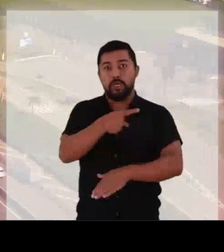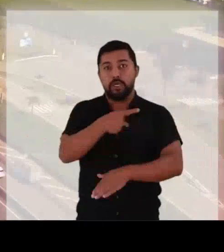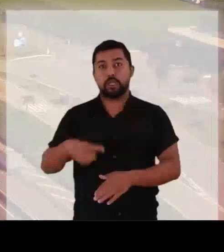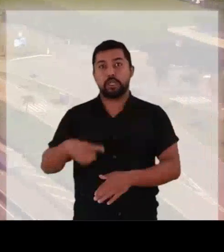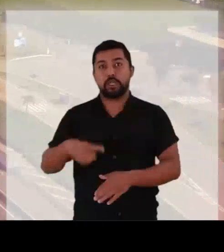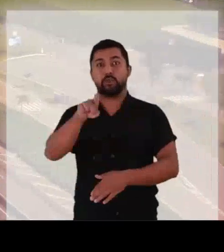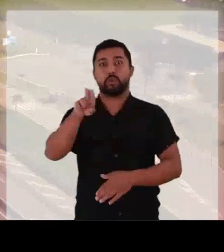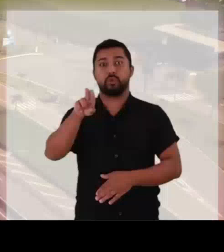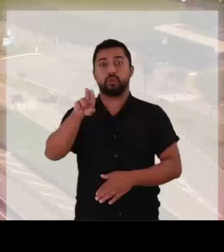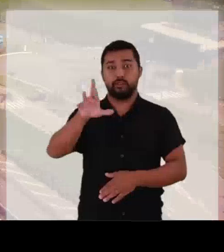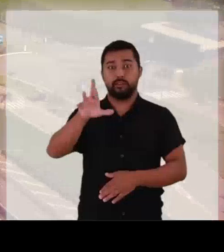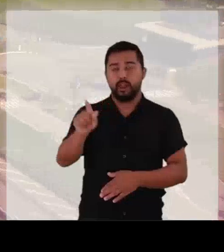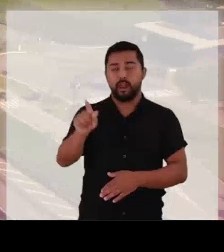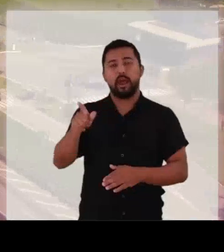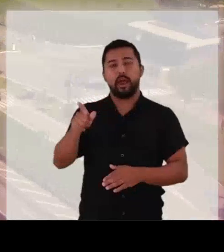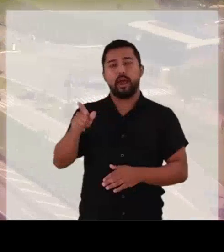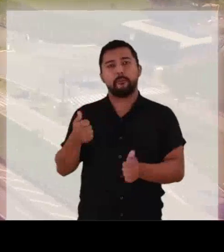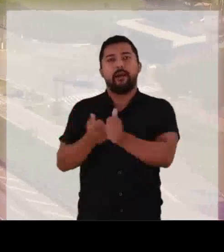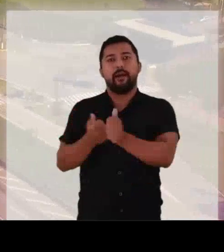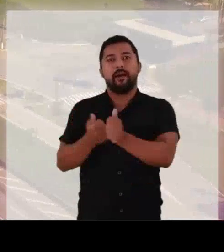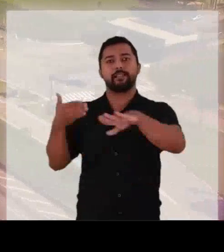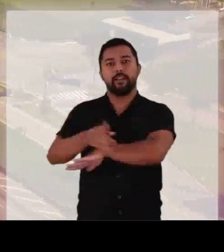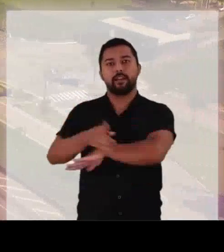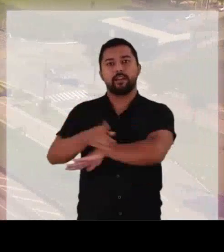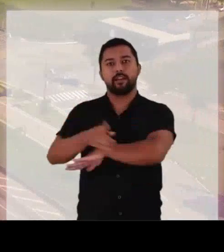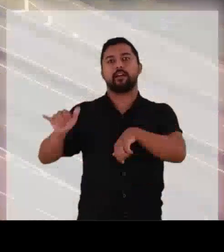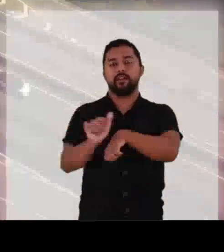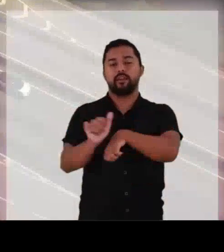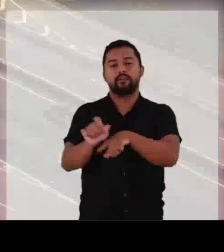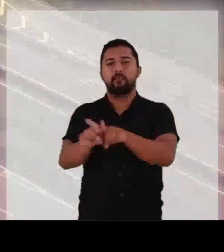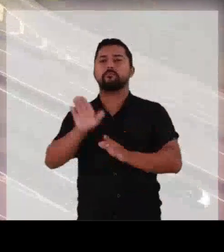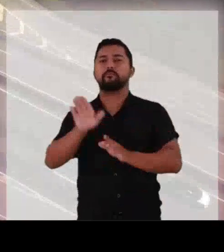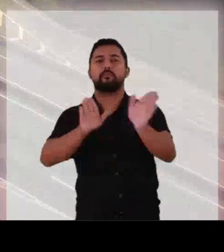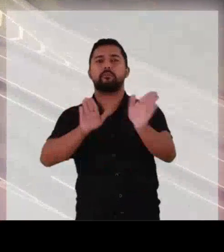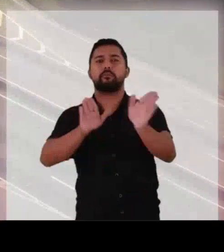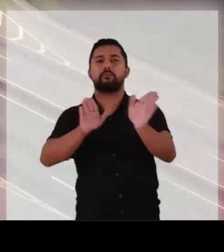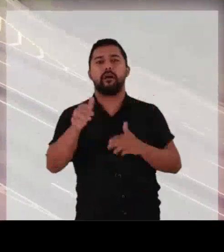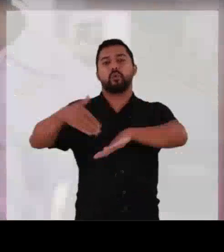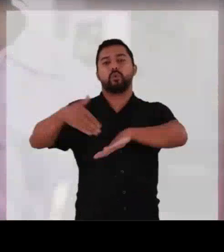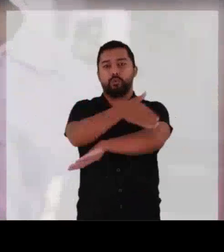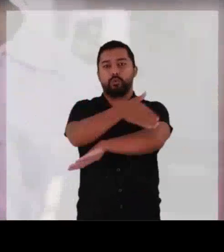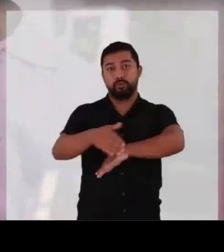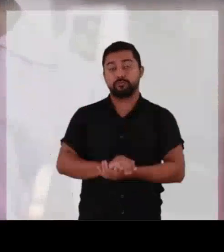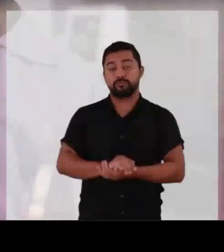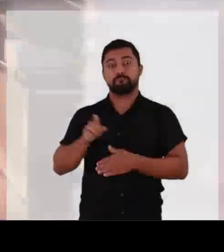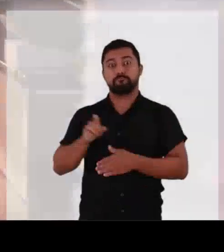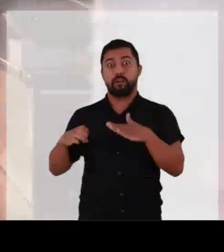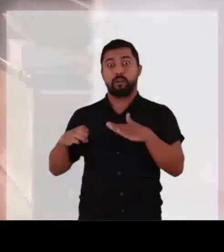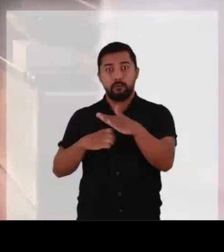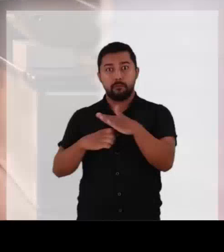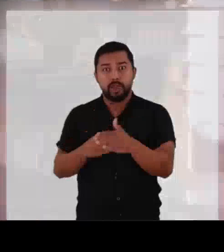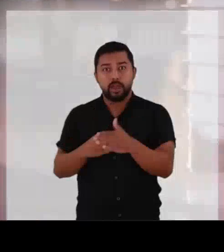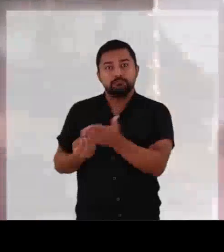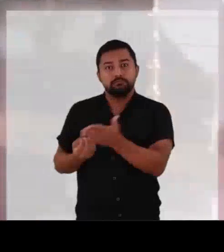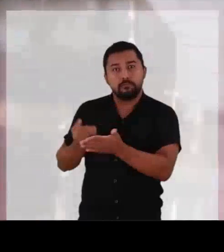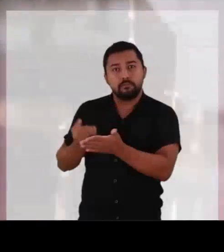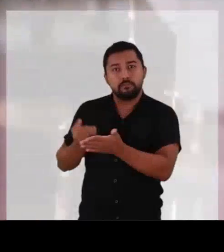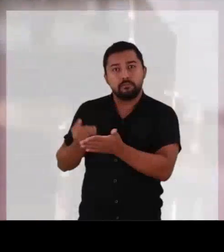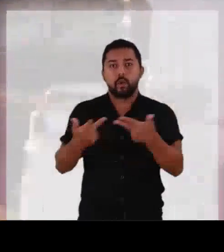Dutra, principal rodovia de acesso à capital e rodovias interestaduais. A Lubrichemical fabrica